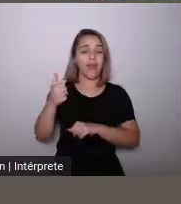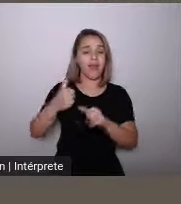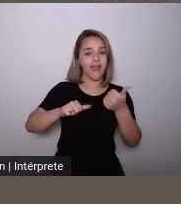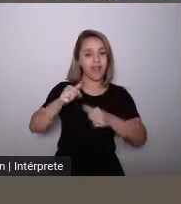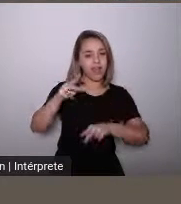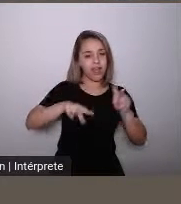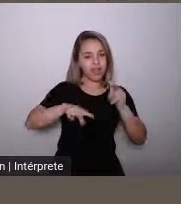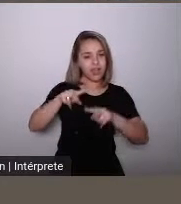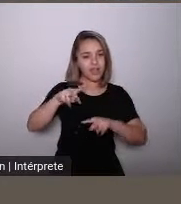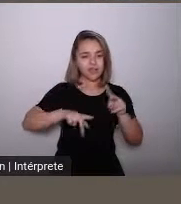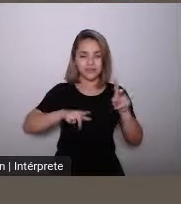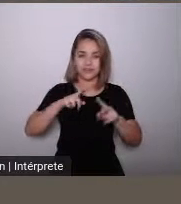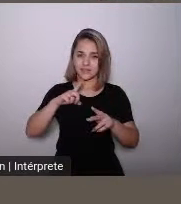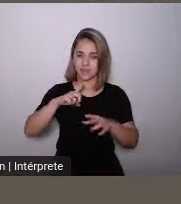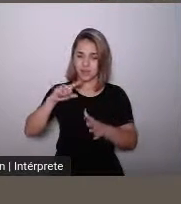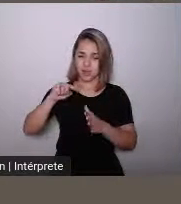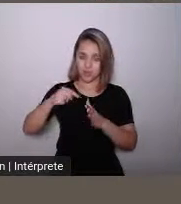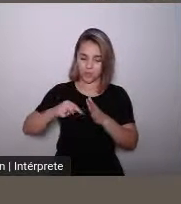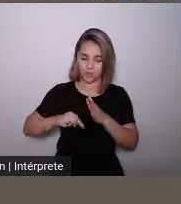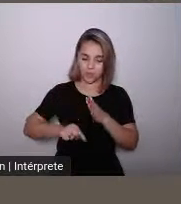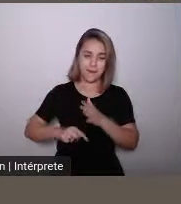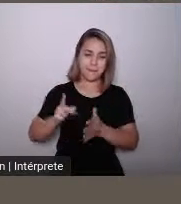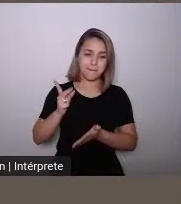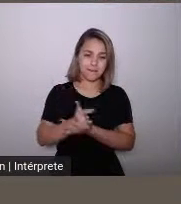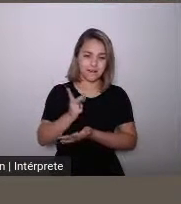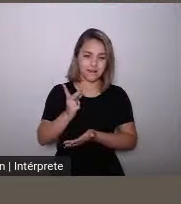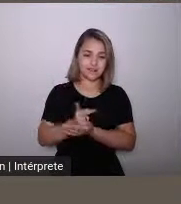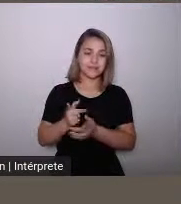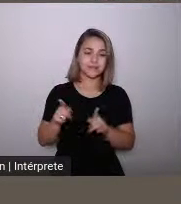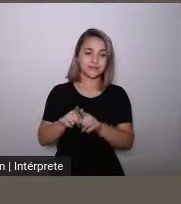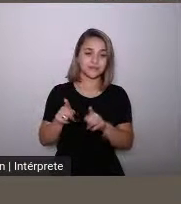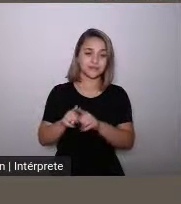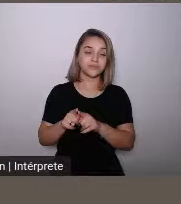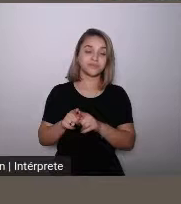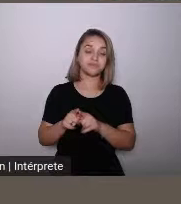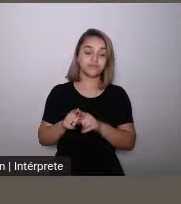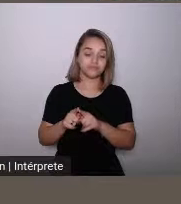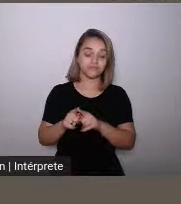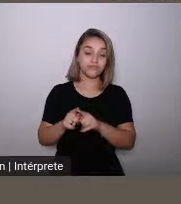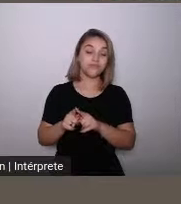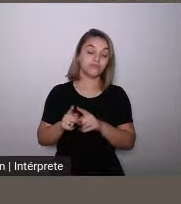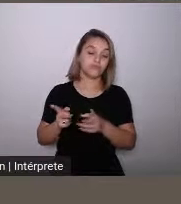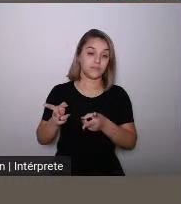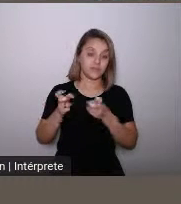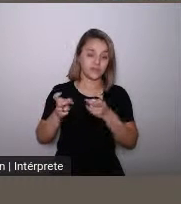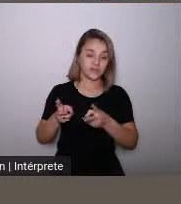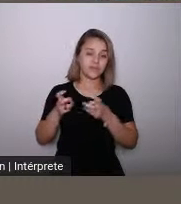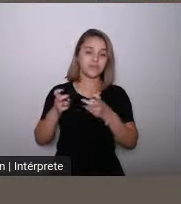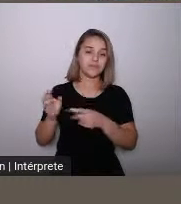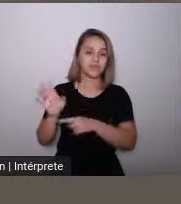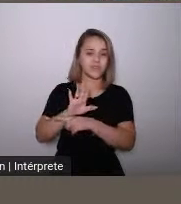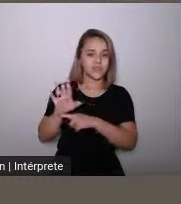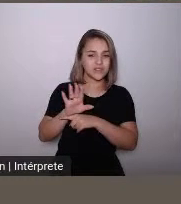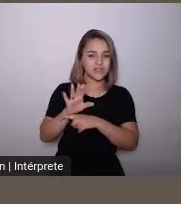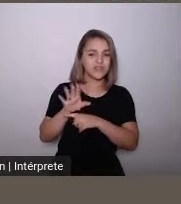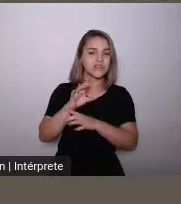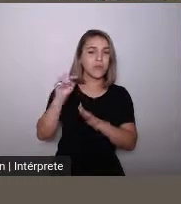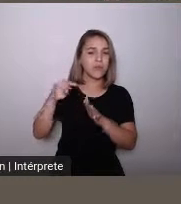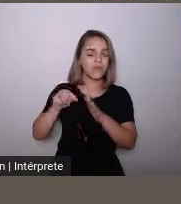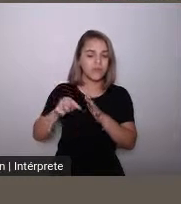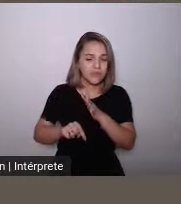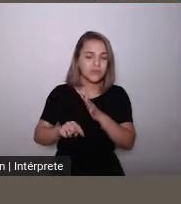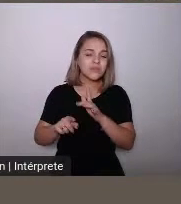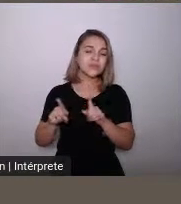mesma profundidade, e considera-se que o cinema é portador, nesse sentido, de uma profundidade